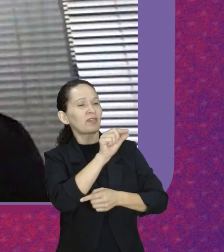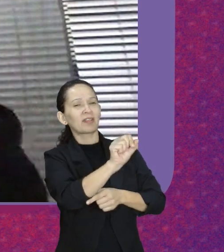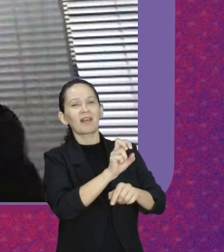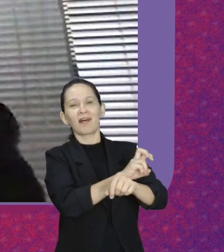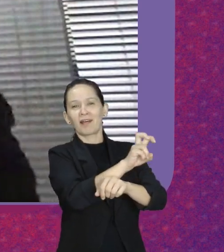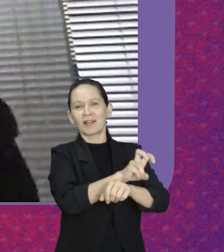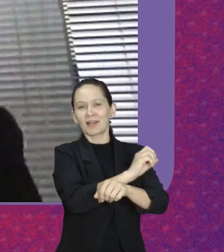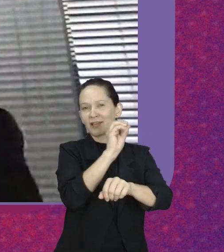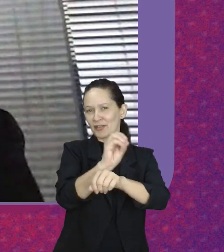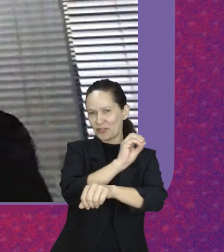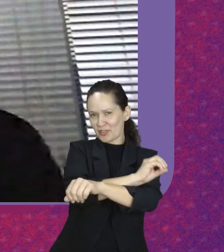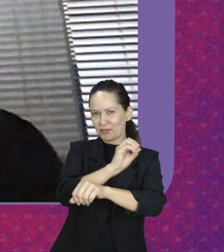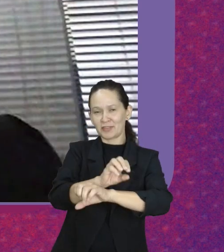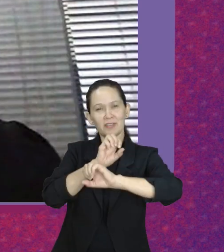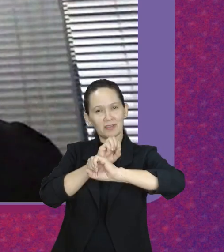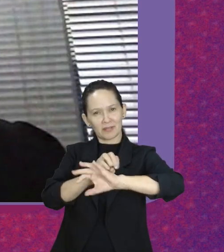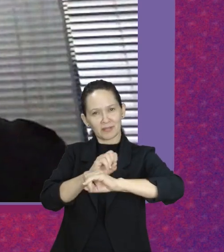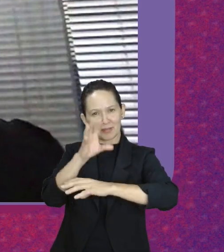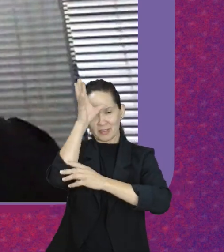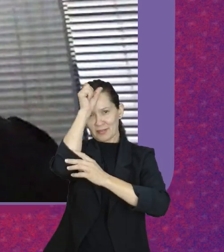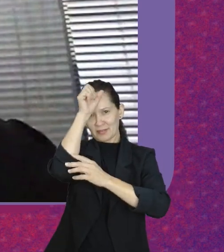sendo cuidados, educados,